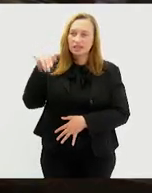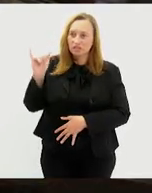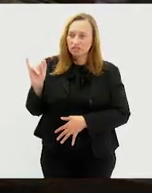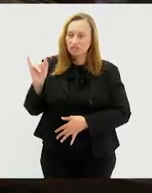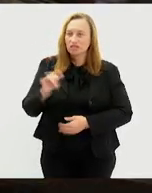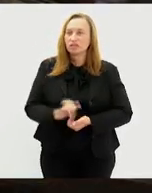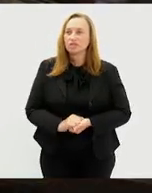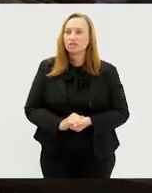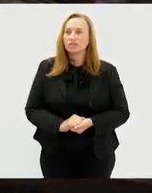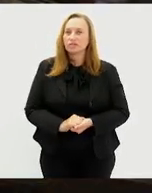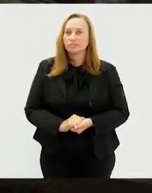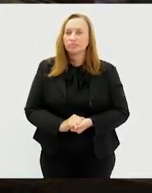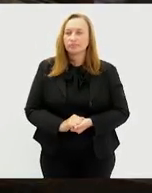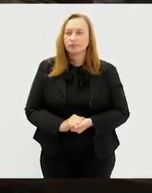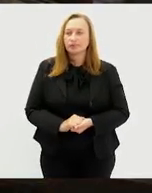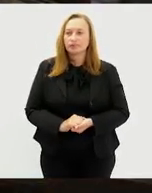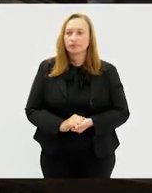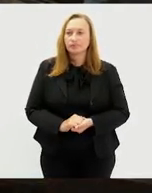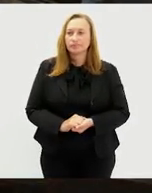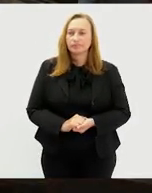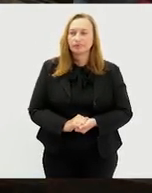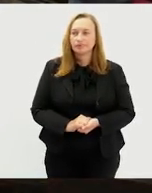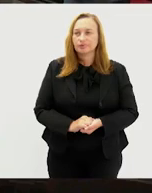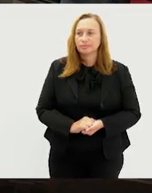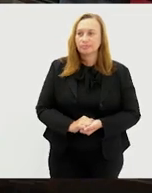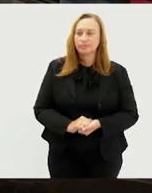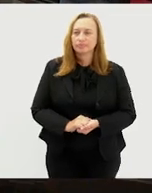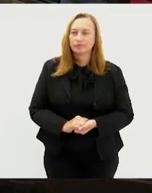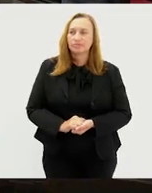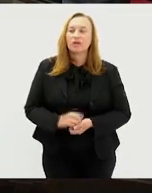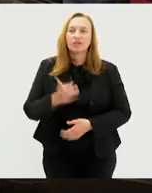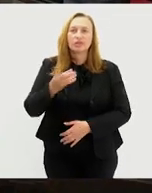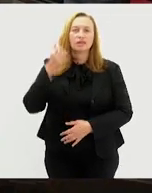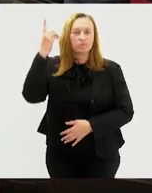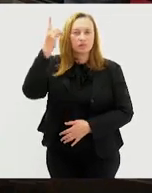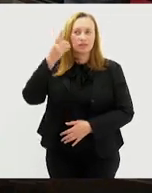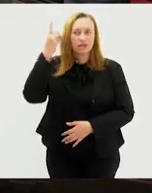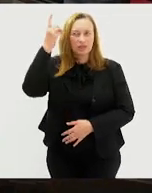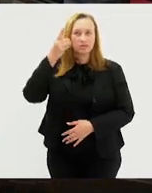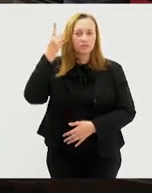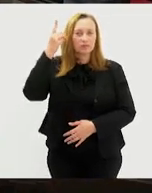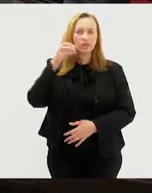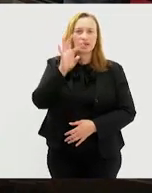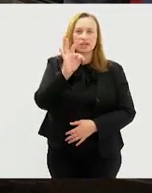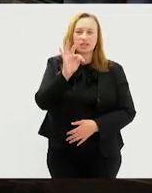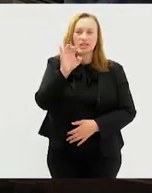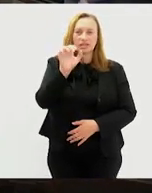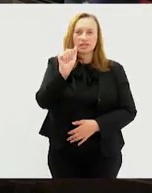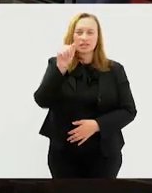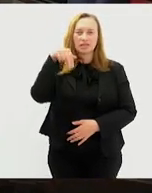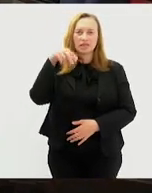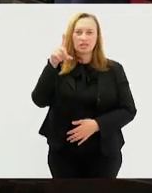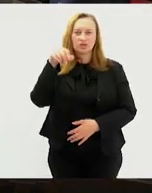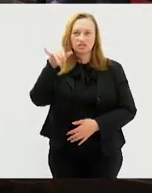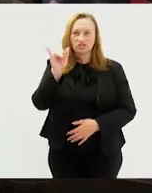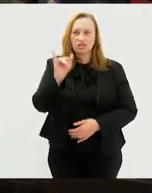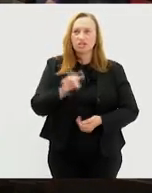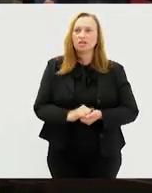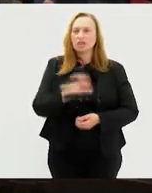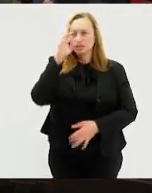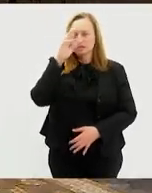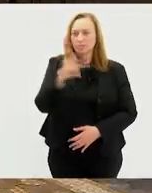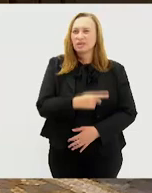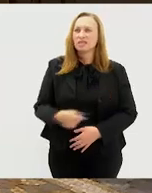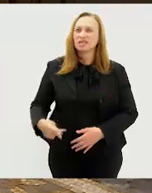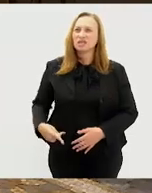Deputado tand Deputado tand Vieira Presidente a senhora não leu